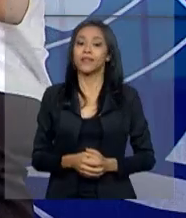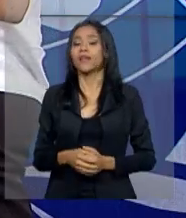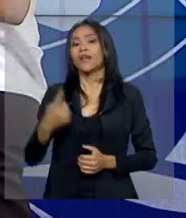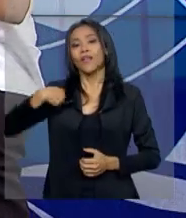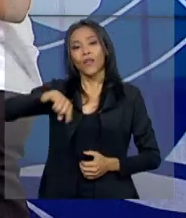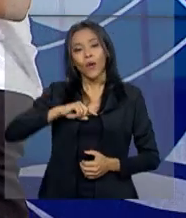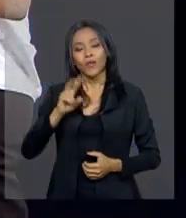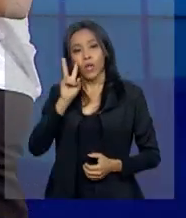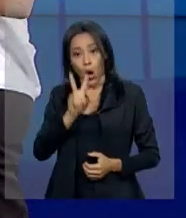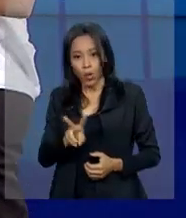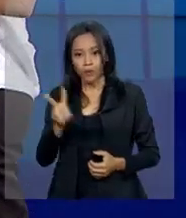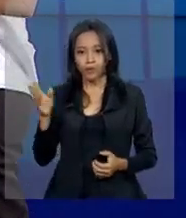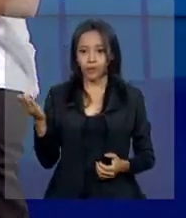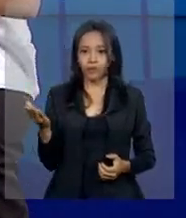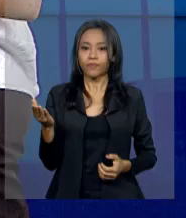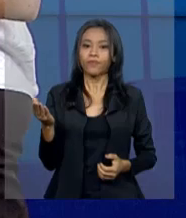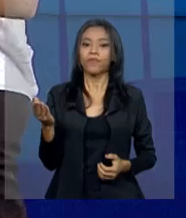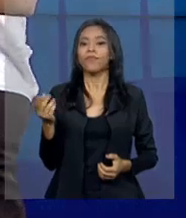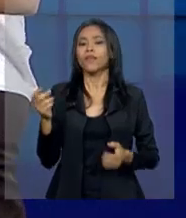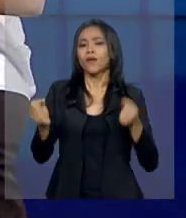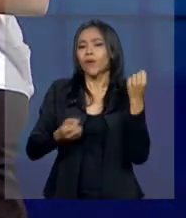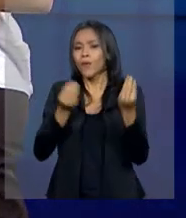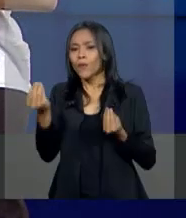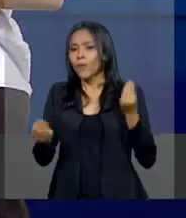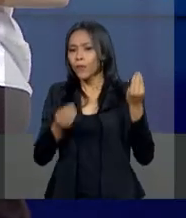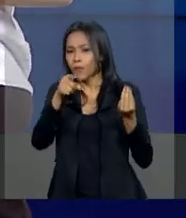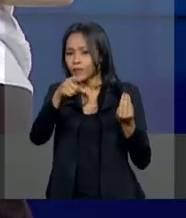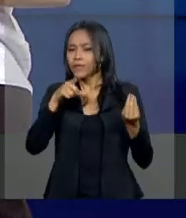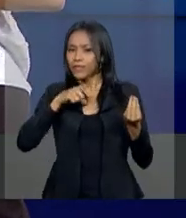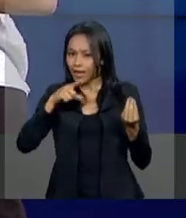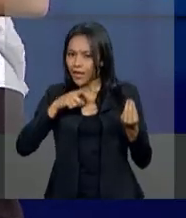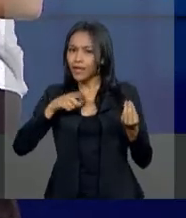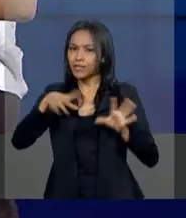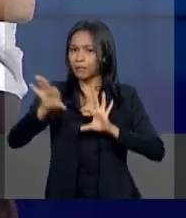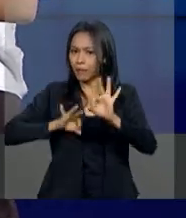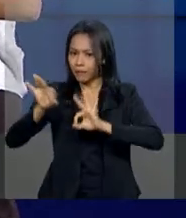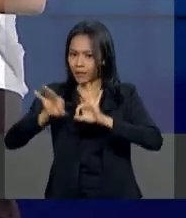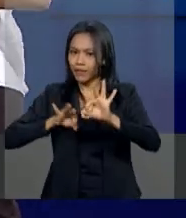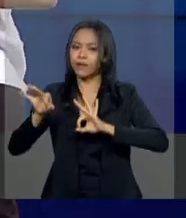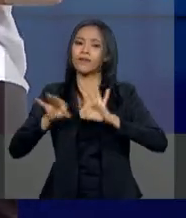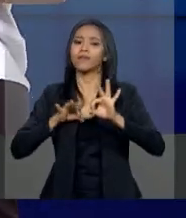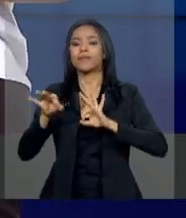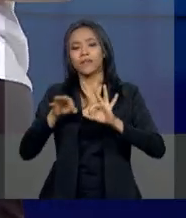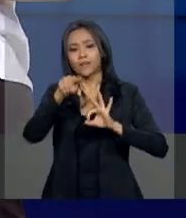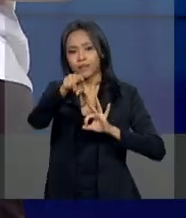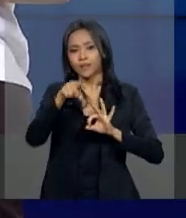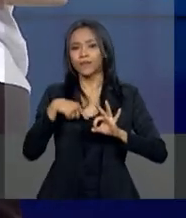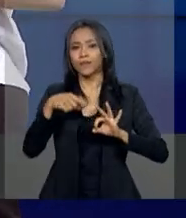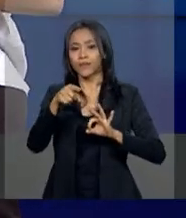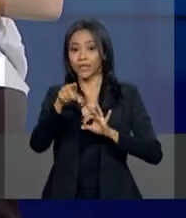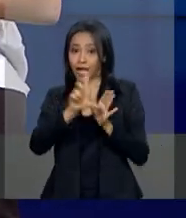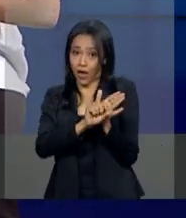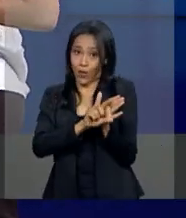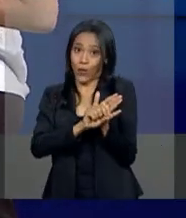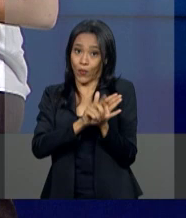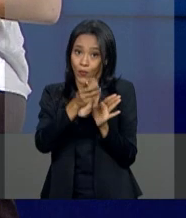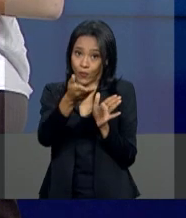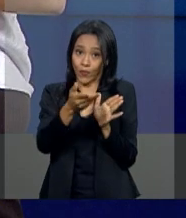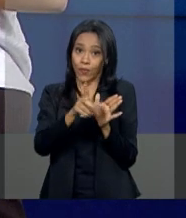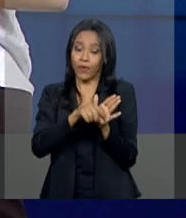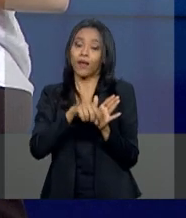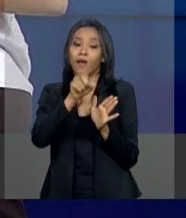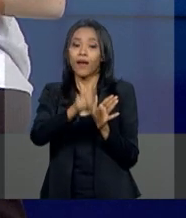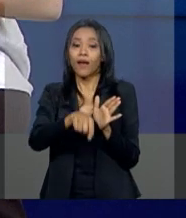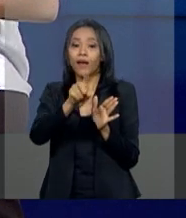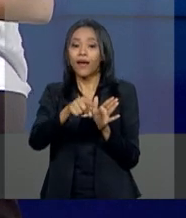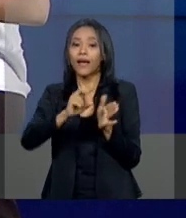acompanhando. Olha só, o perfil oficial da ONU, por exemplo, também já está se preparando para essa cobertura. Lembrando que eles estão usando a hashtag UNGA, que é